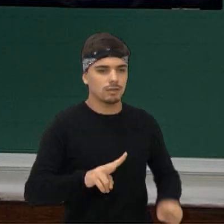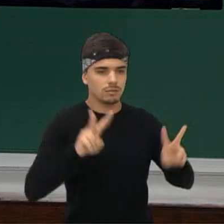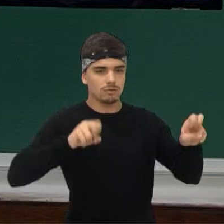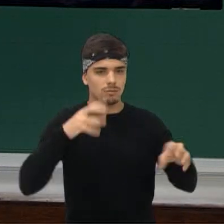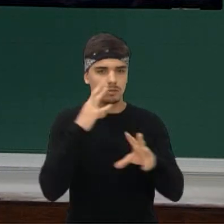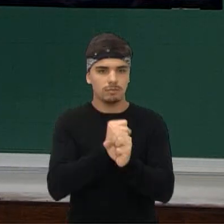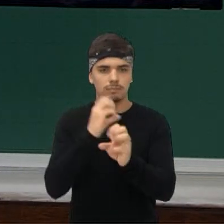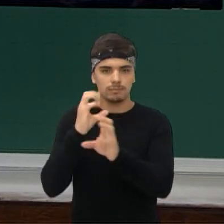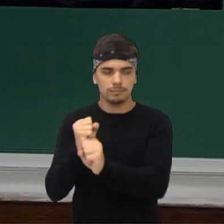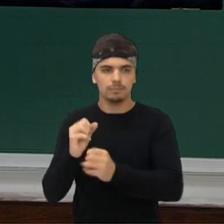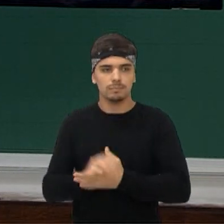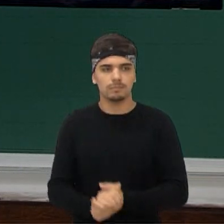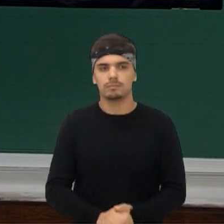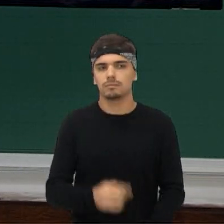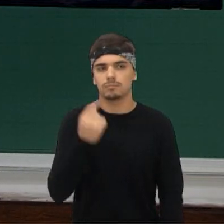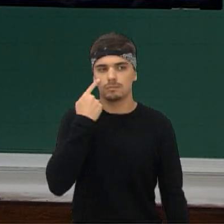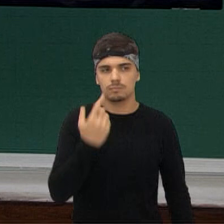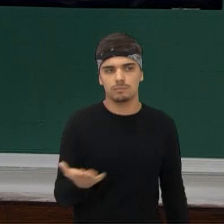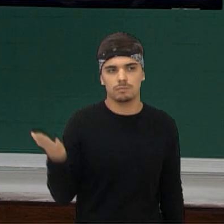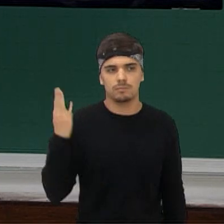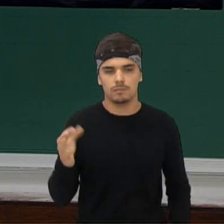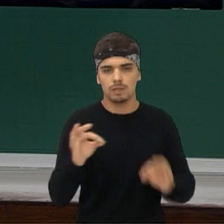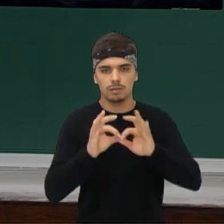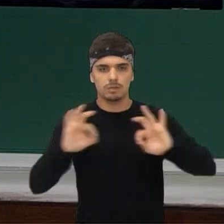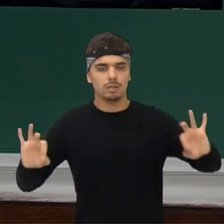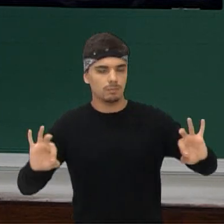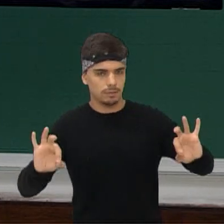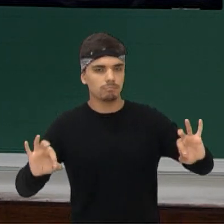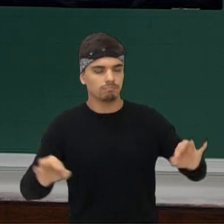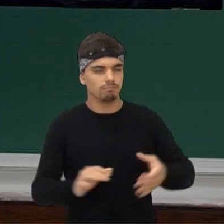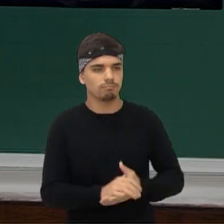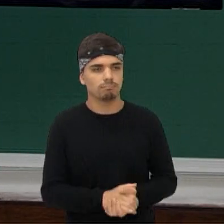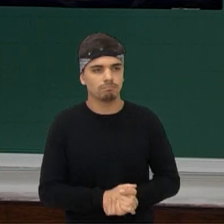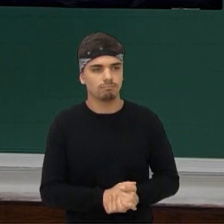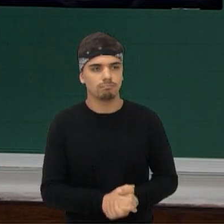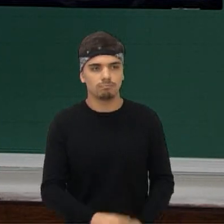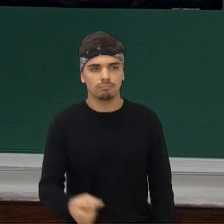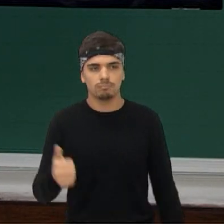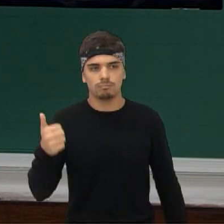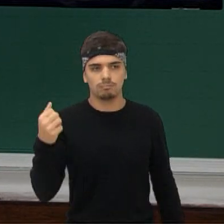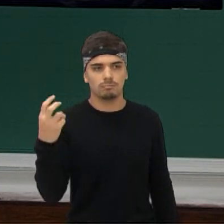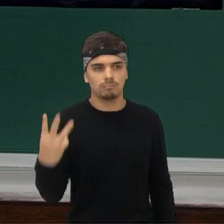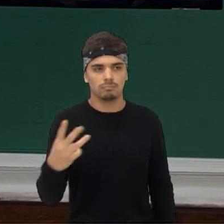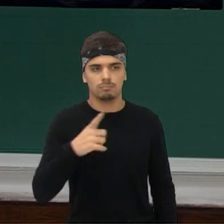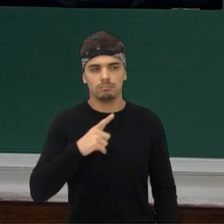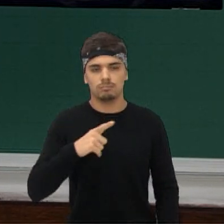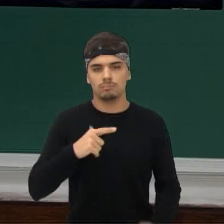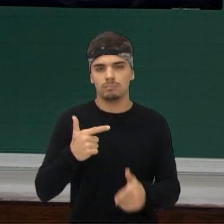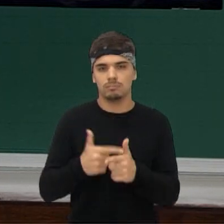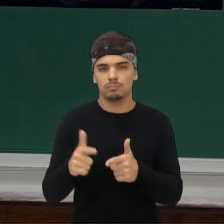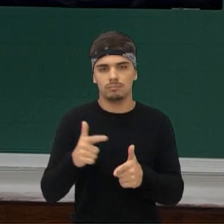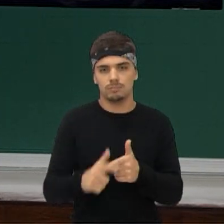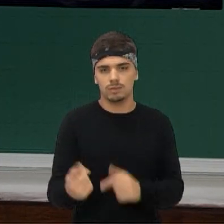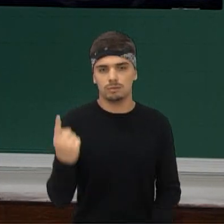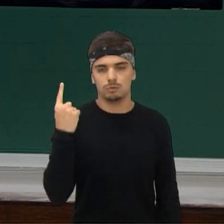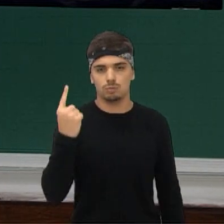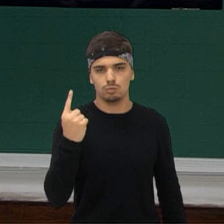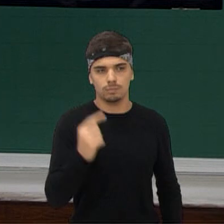cálculo. Então, veja lá, que aqui eu simplifiquei por 13, né? 13 dividido por 13 é